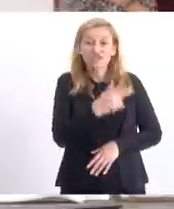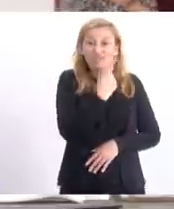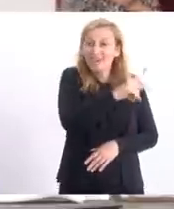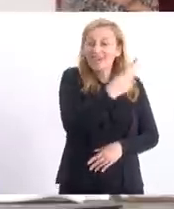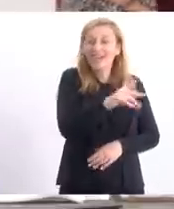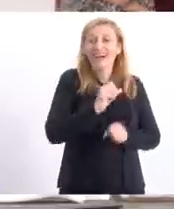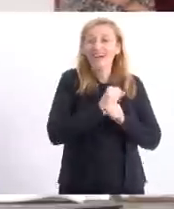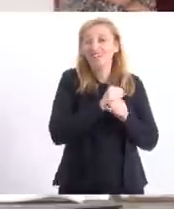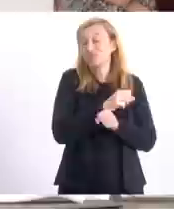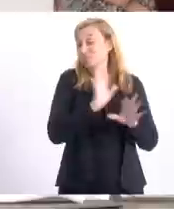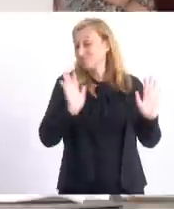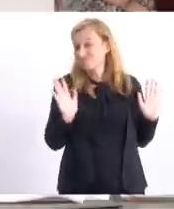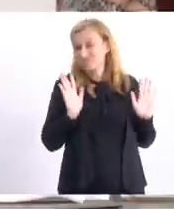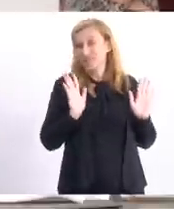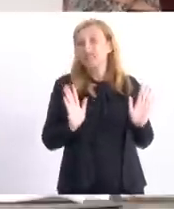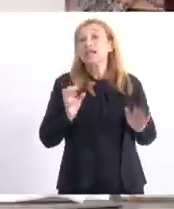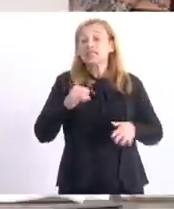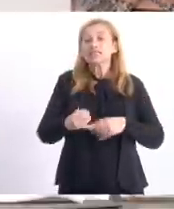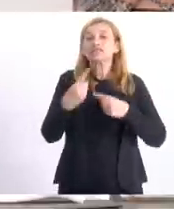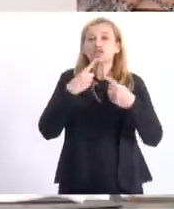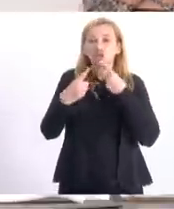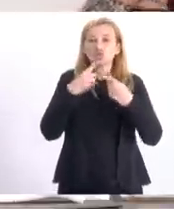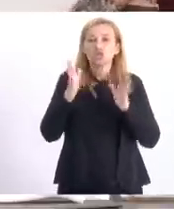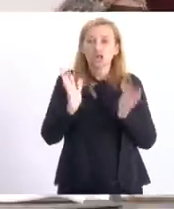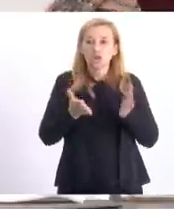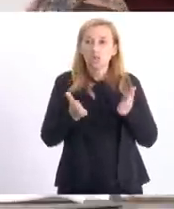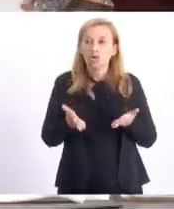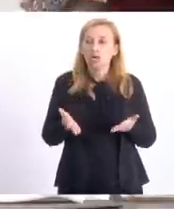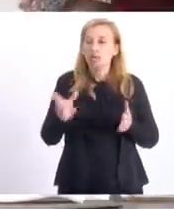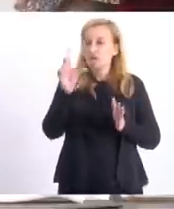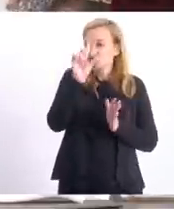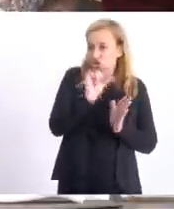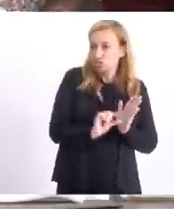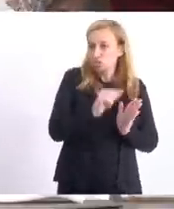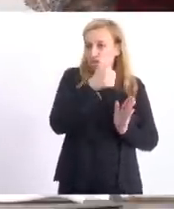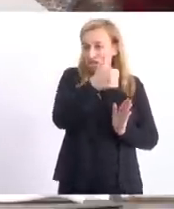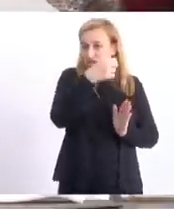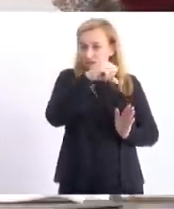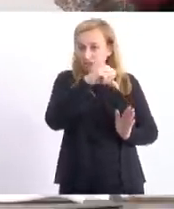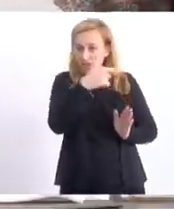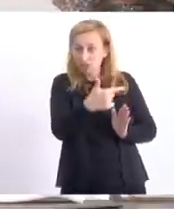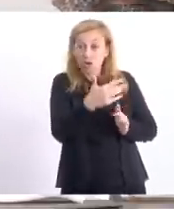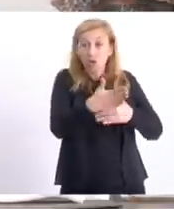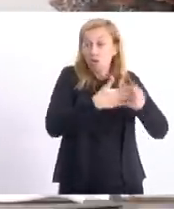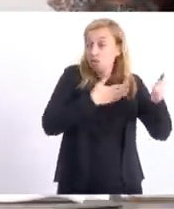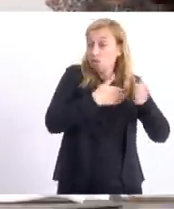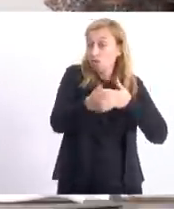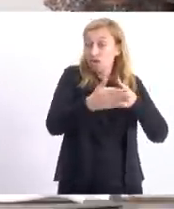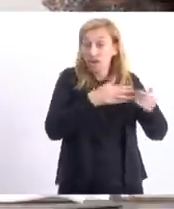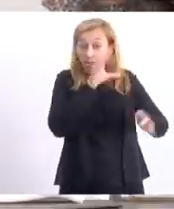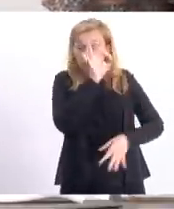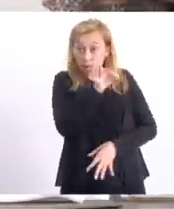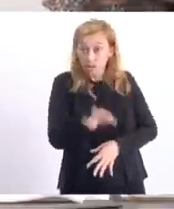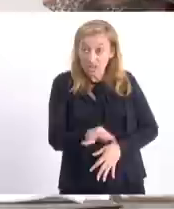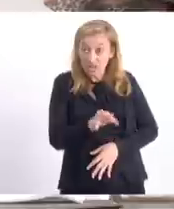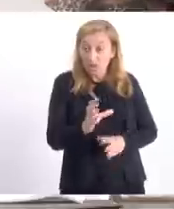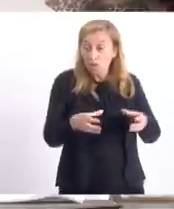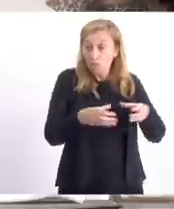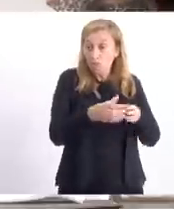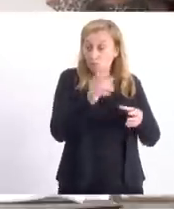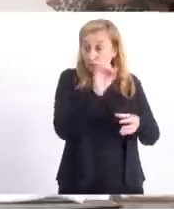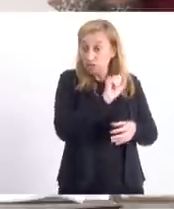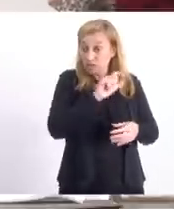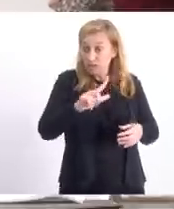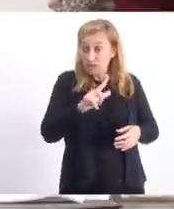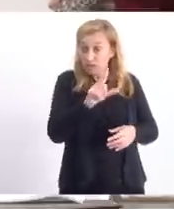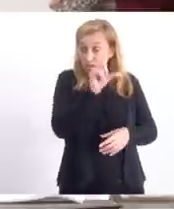ganham. Se for discutir isso agora, até porque reduzir 192 qualquer porcentagem para um grupo de oficiais que é muito